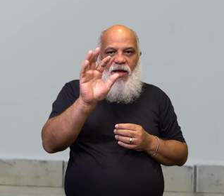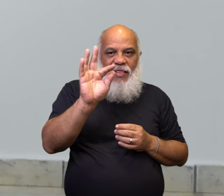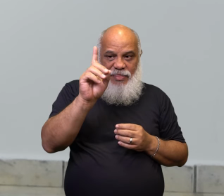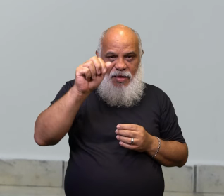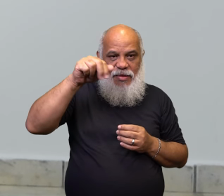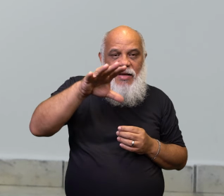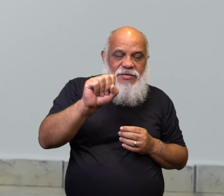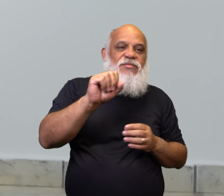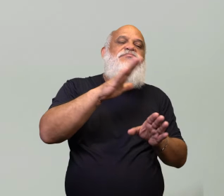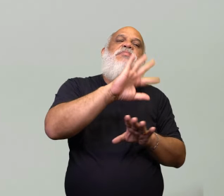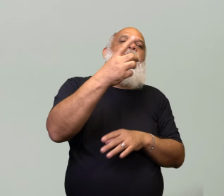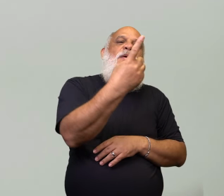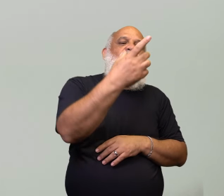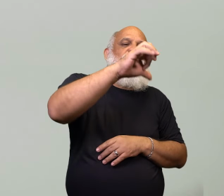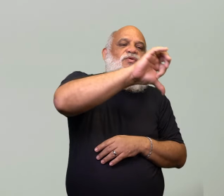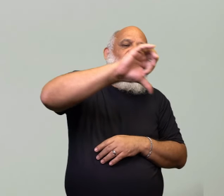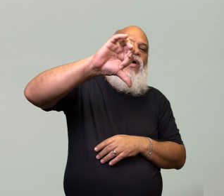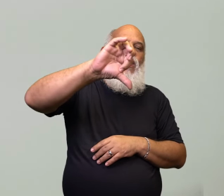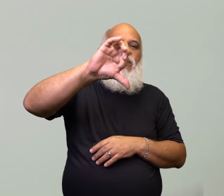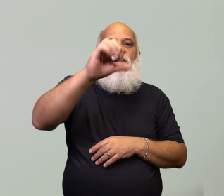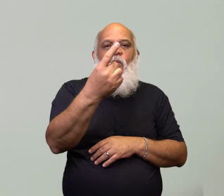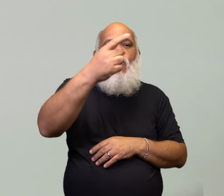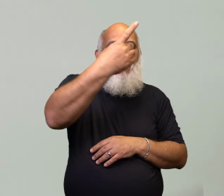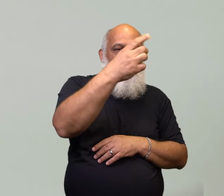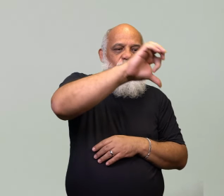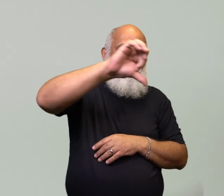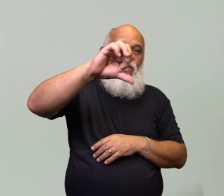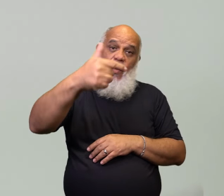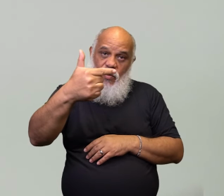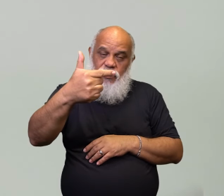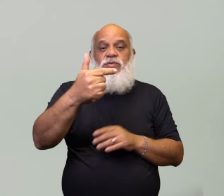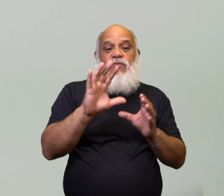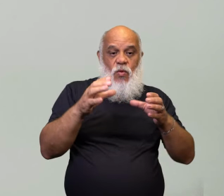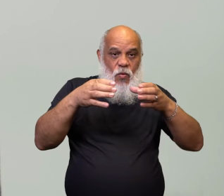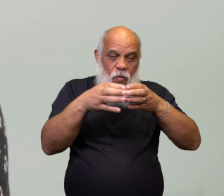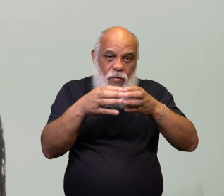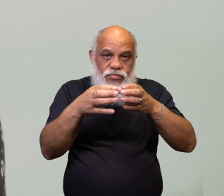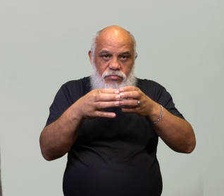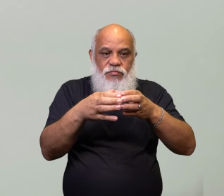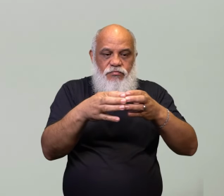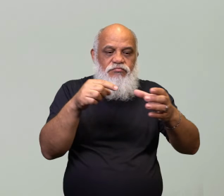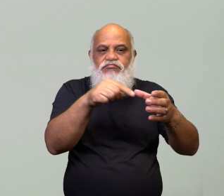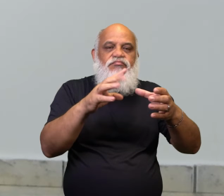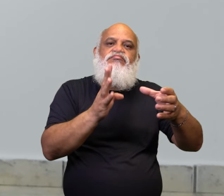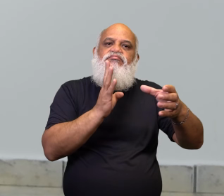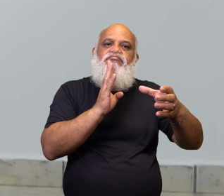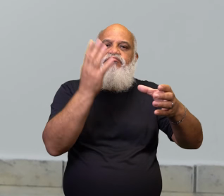e 92, nosso grupo de dança Master Confidência, as pessoas que já tinham mais